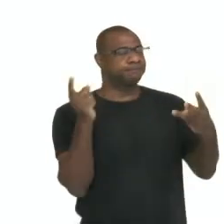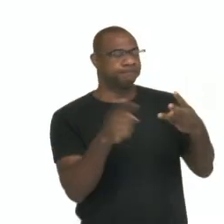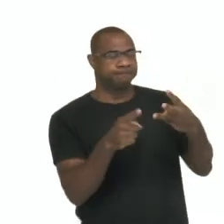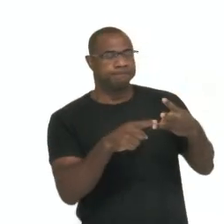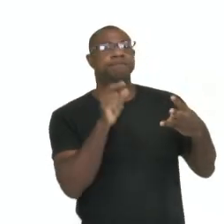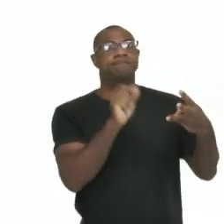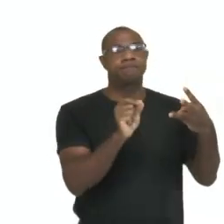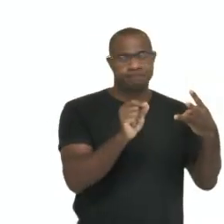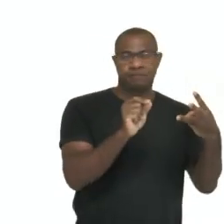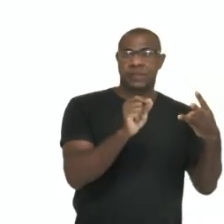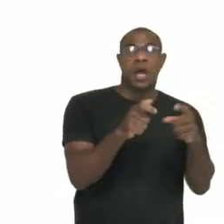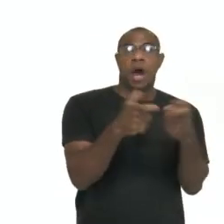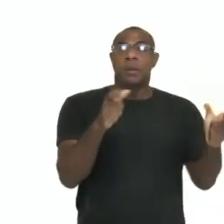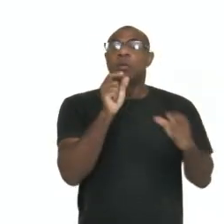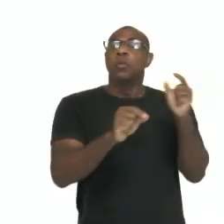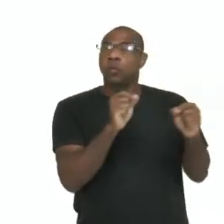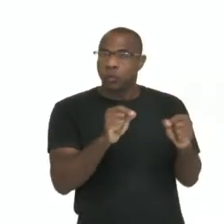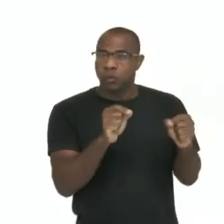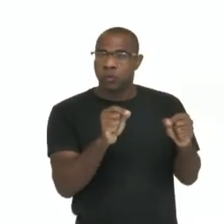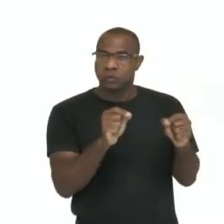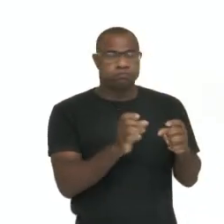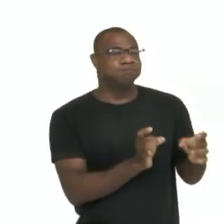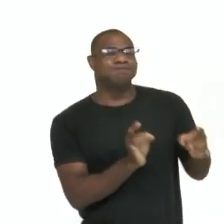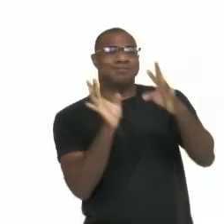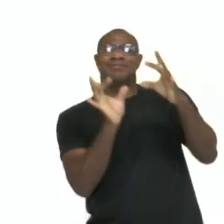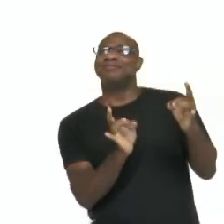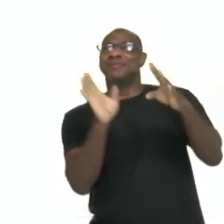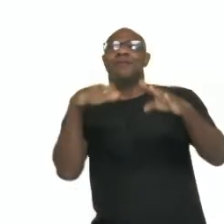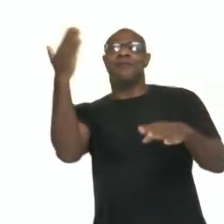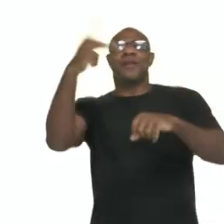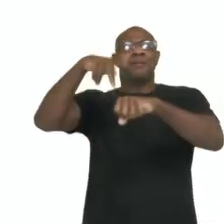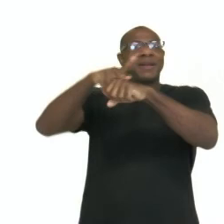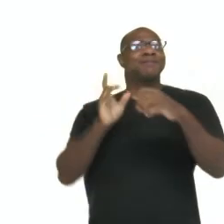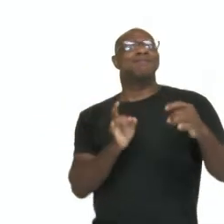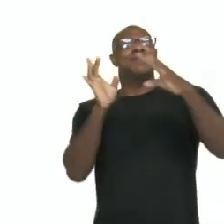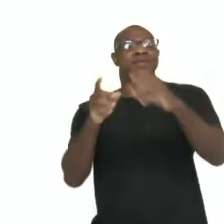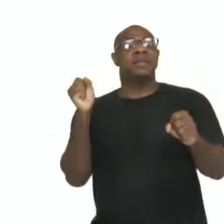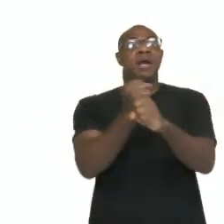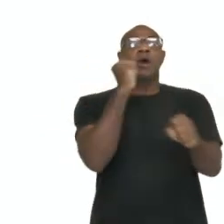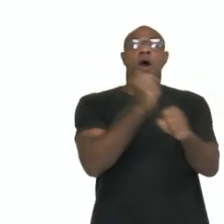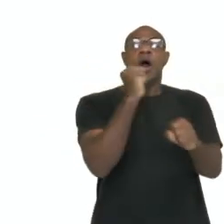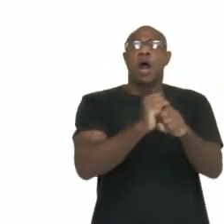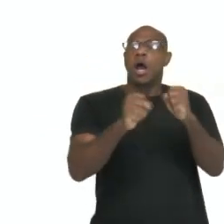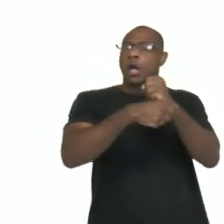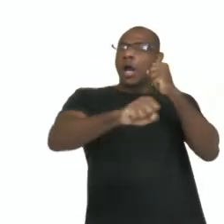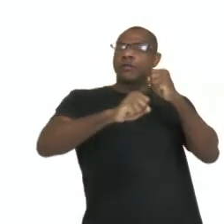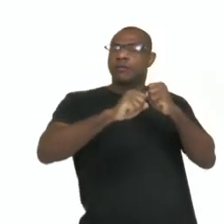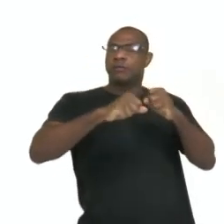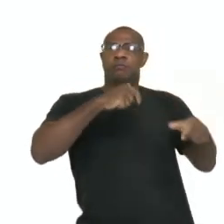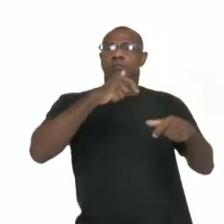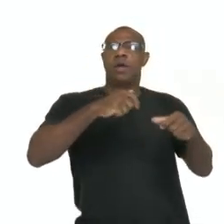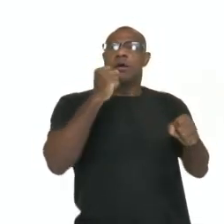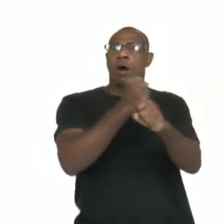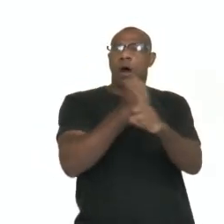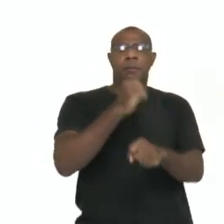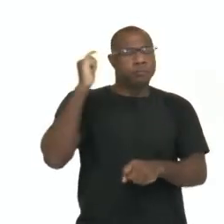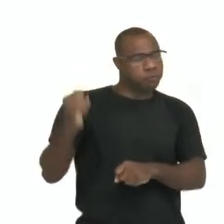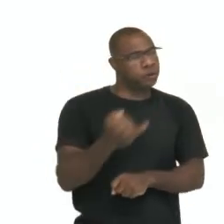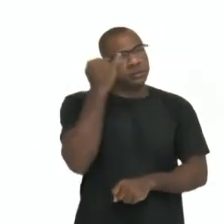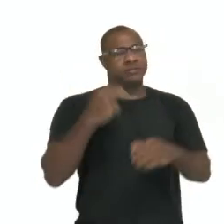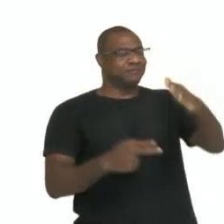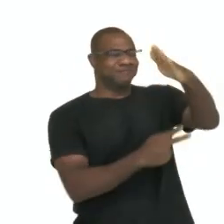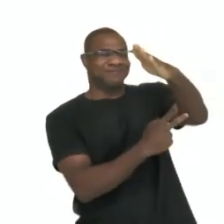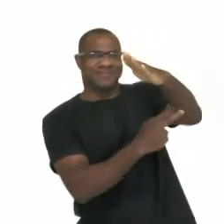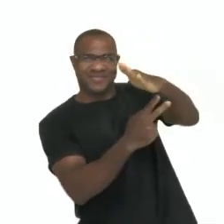país, aumento das exportações e a construção de grandes obras importantes, as obras faraônicas, como a